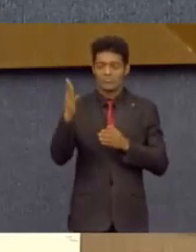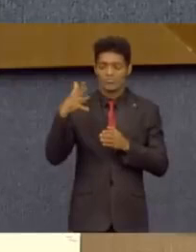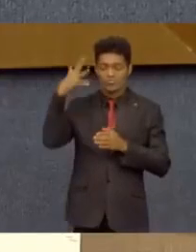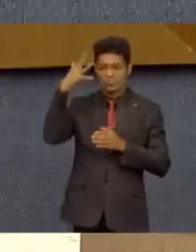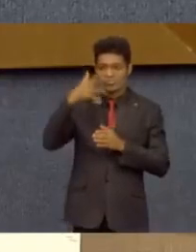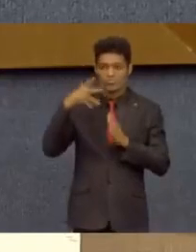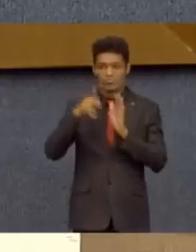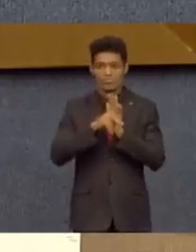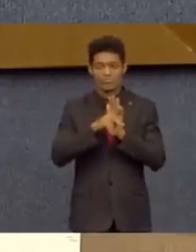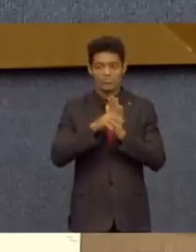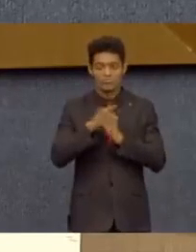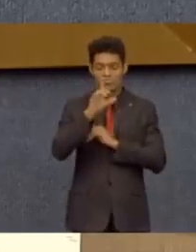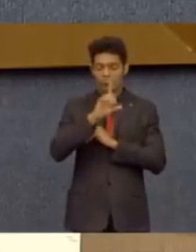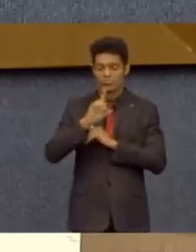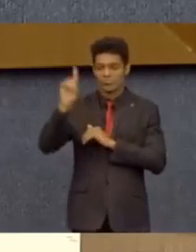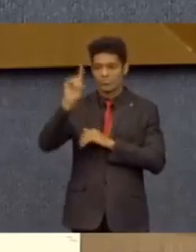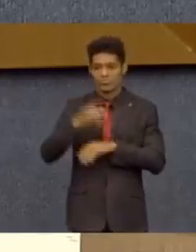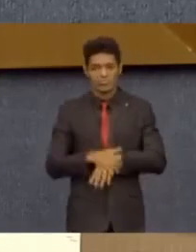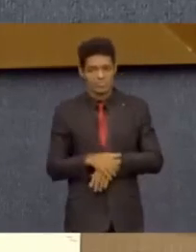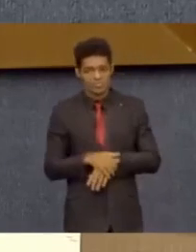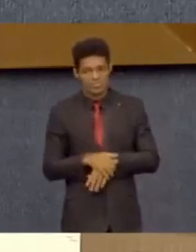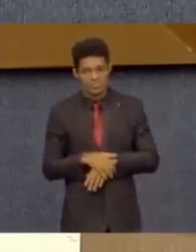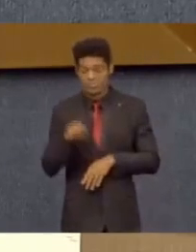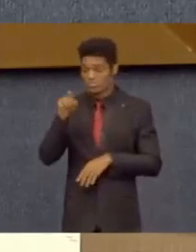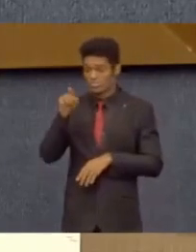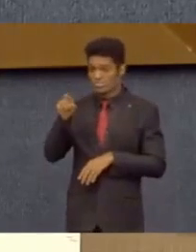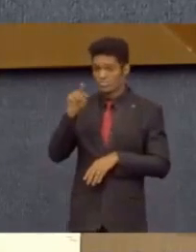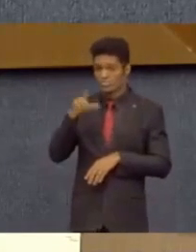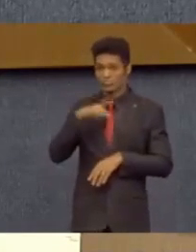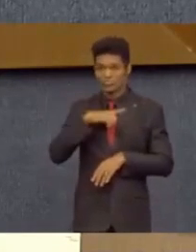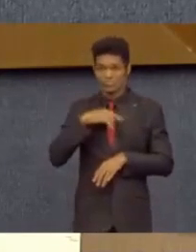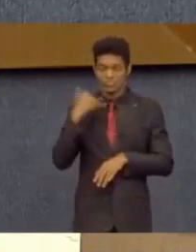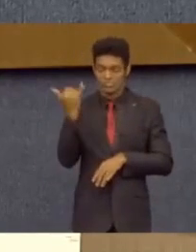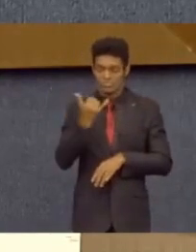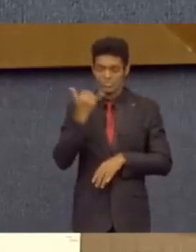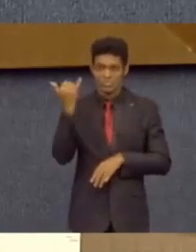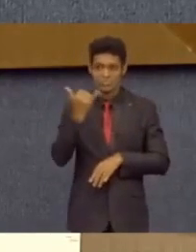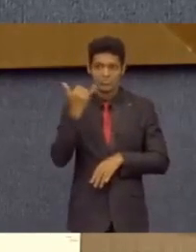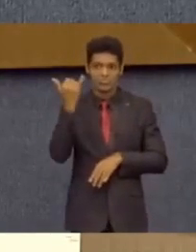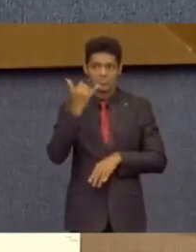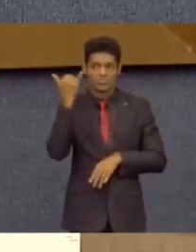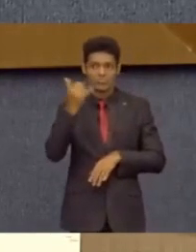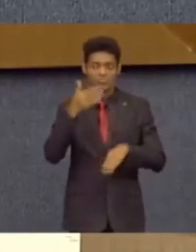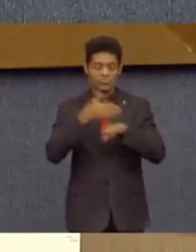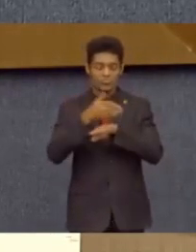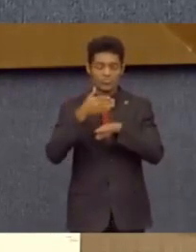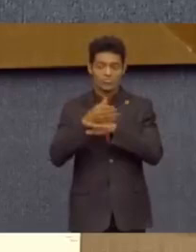Jefferson ocupa uma importante página na história da nossa paróquia.